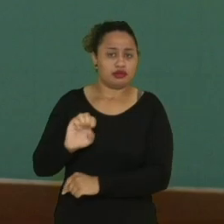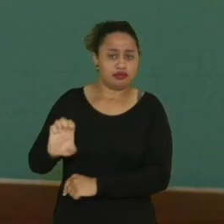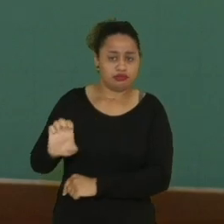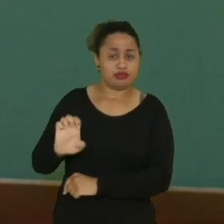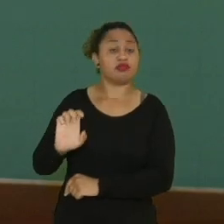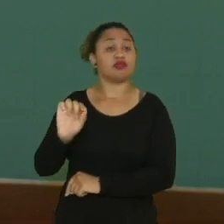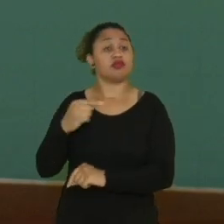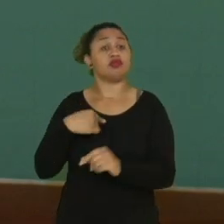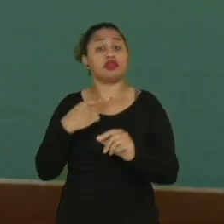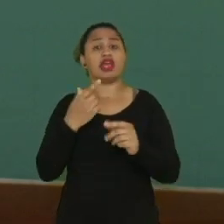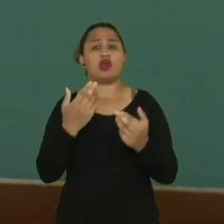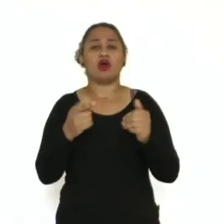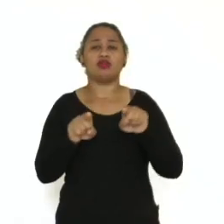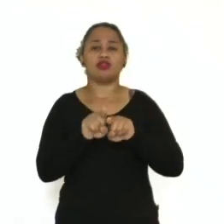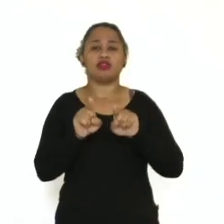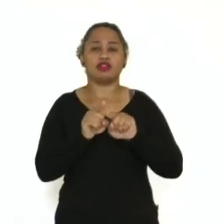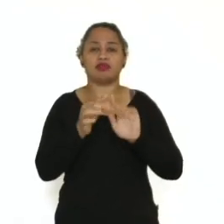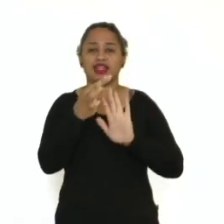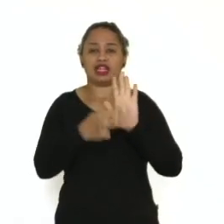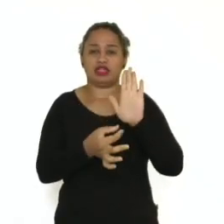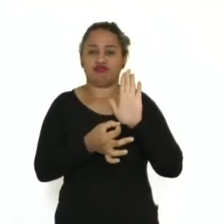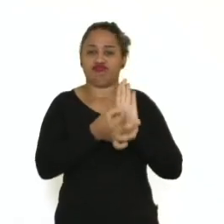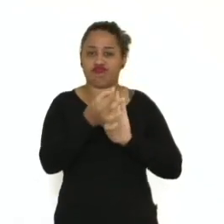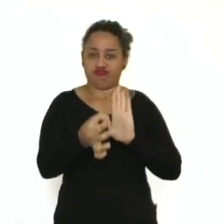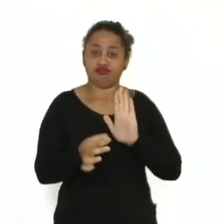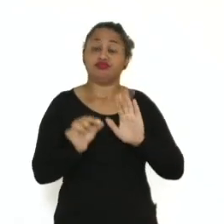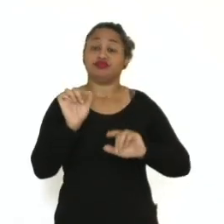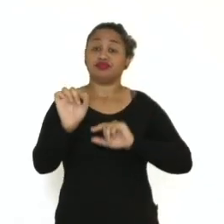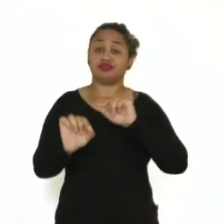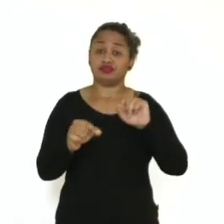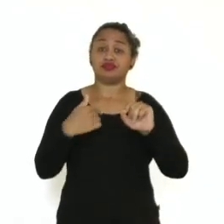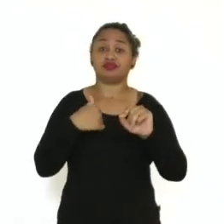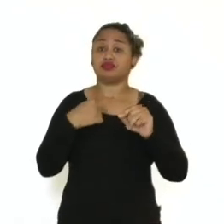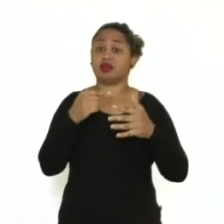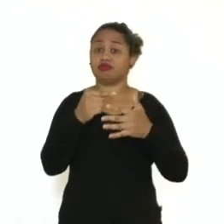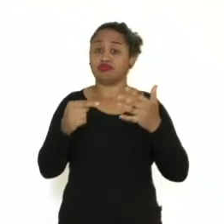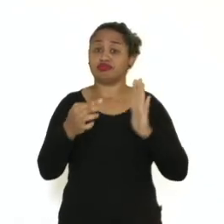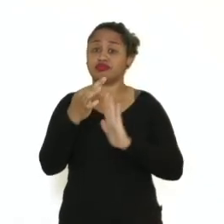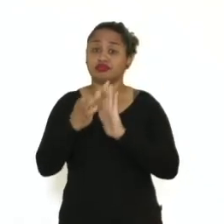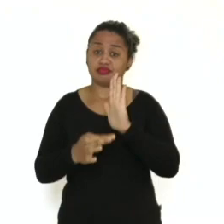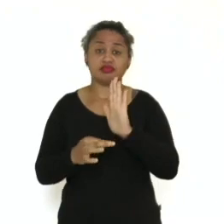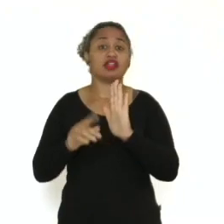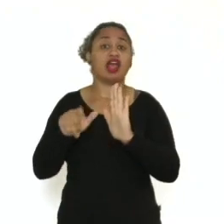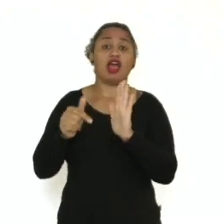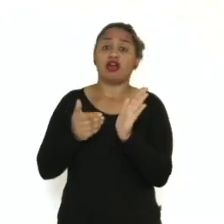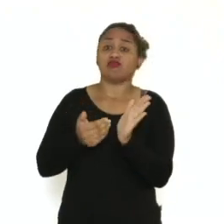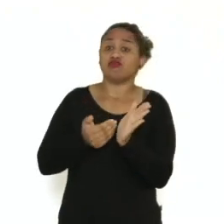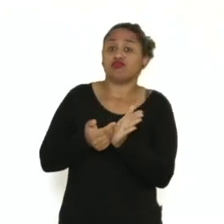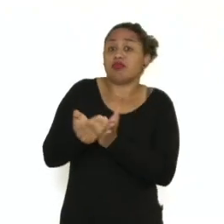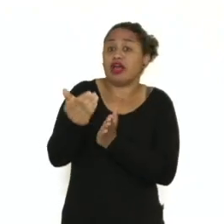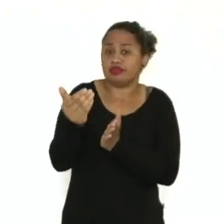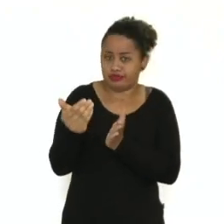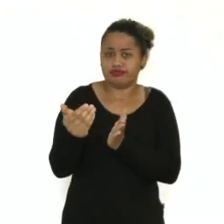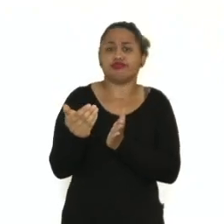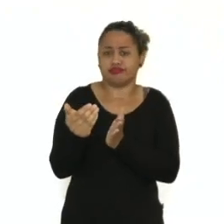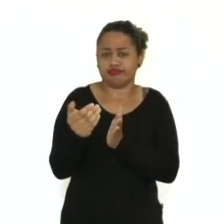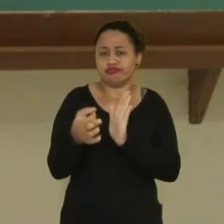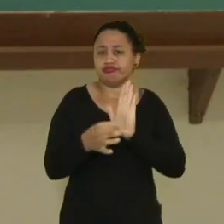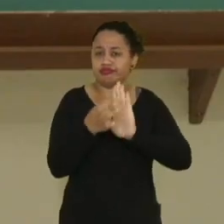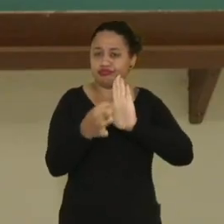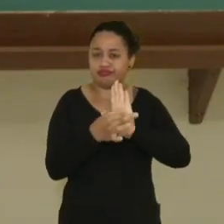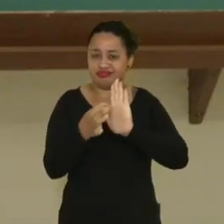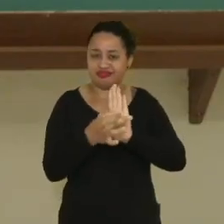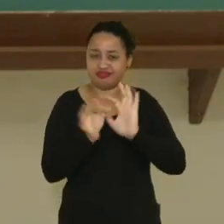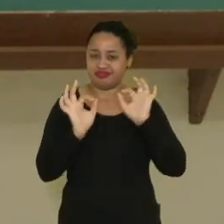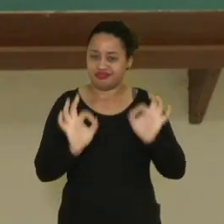no artigo de opinião, esse elemento textual é o ponto de partida para a argumentação.